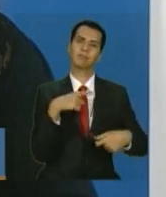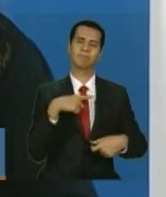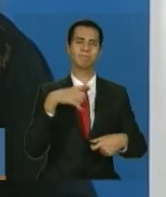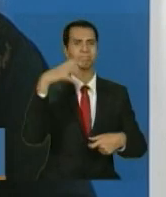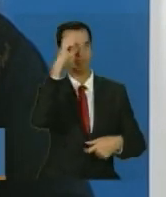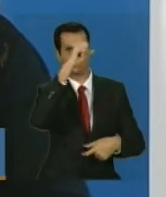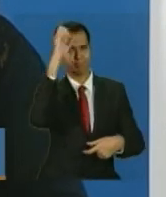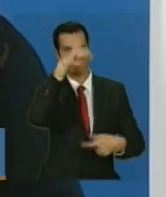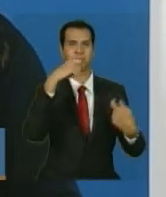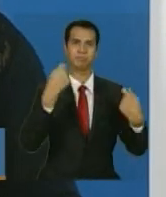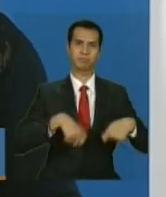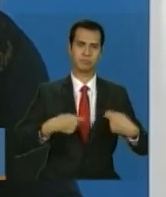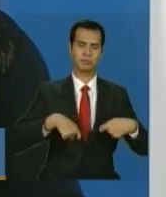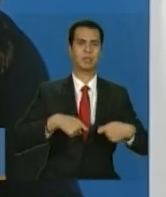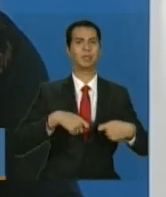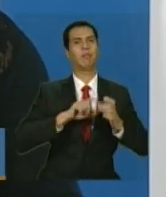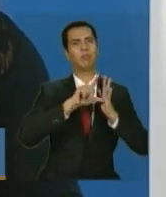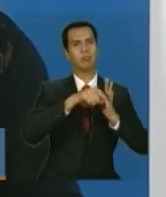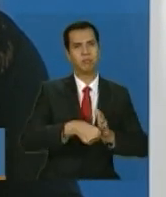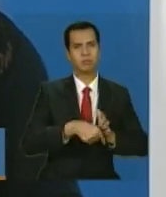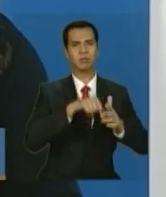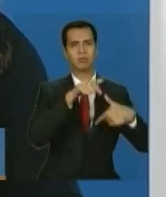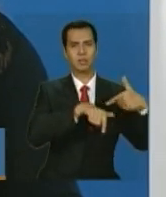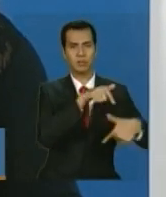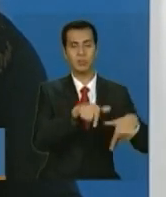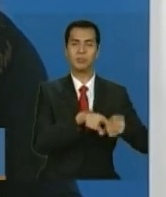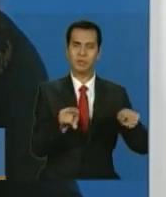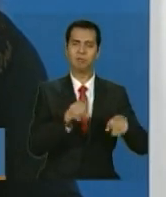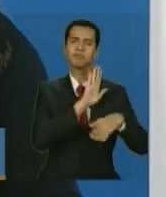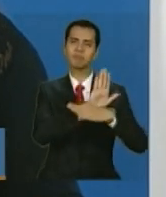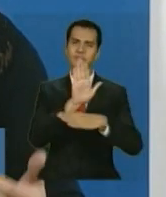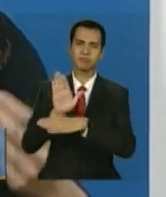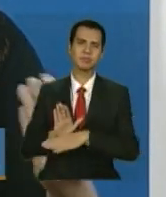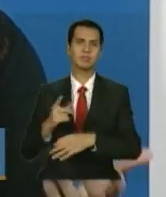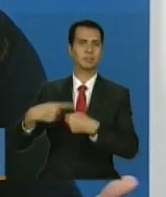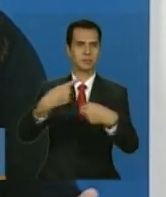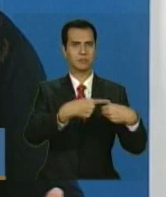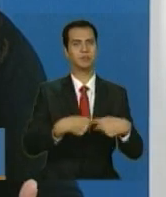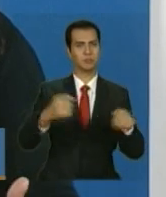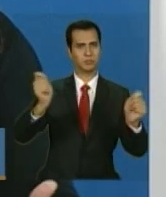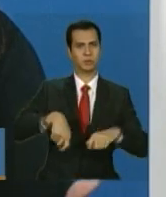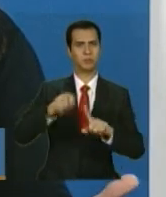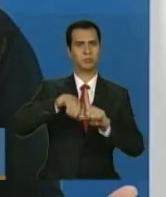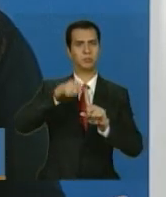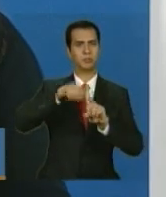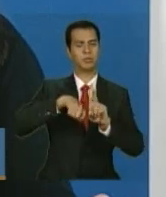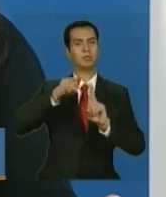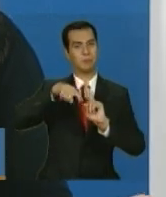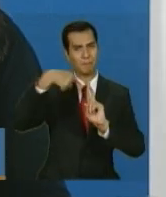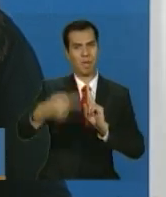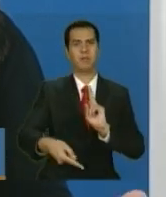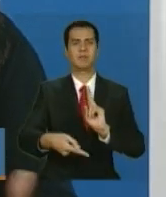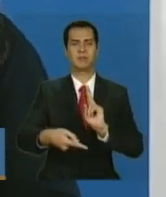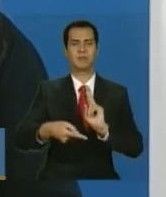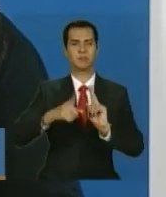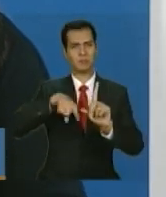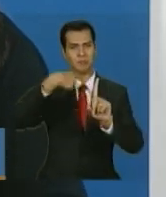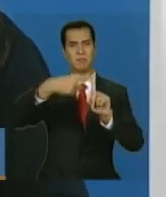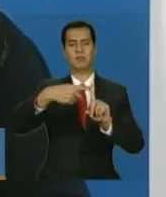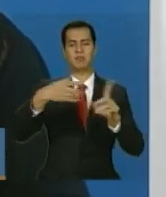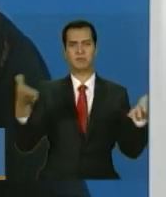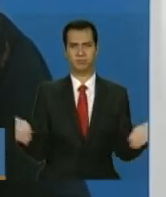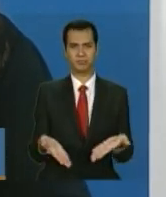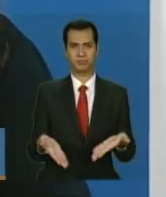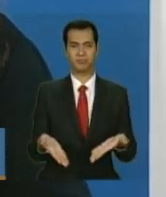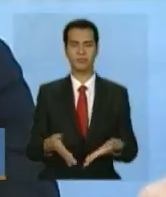municípios possam fazer todas as ações que têm de fazer, né, da busca ativa, atualização cadastral, enfim, todos os públicos que estão no